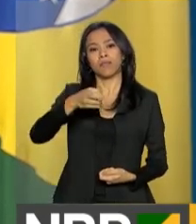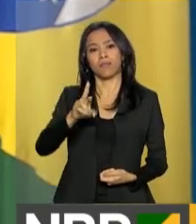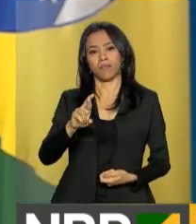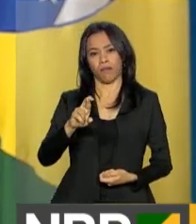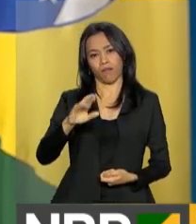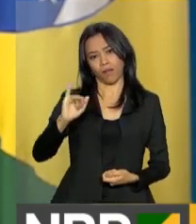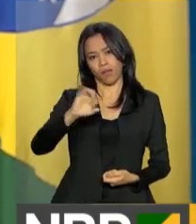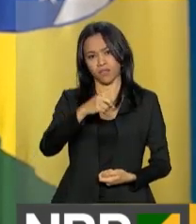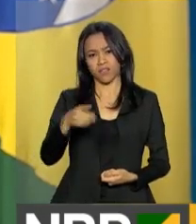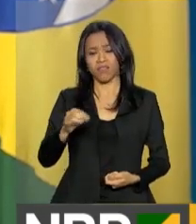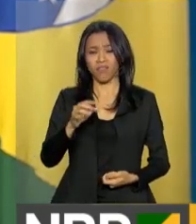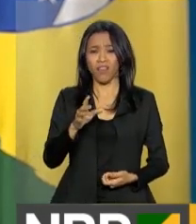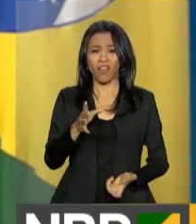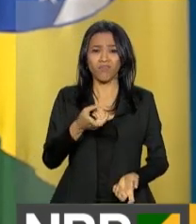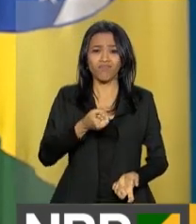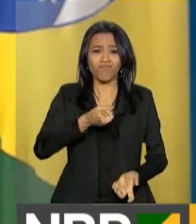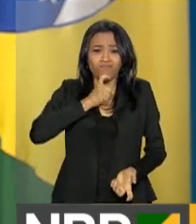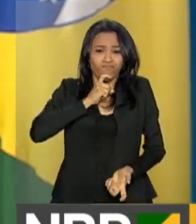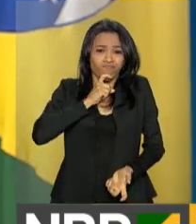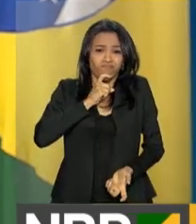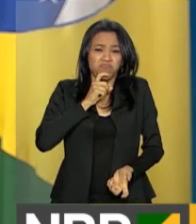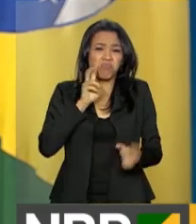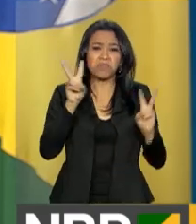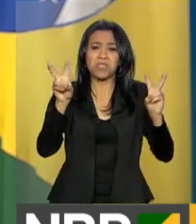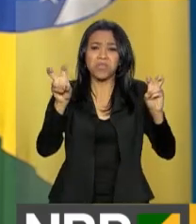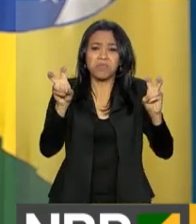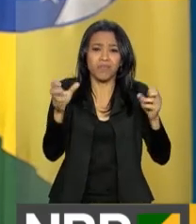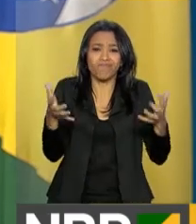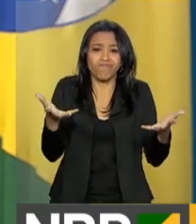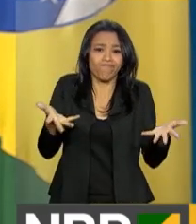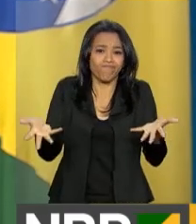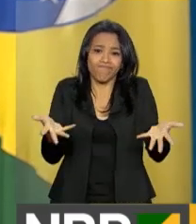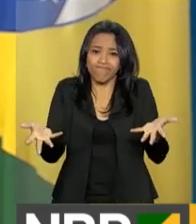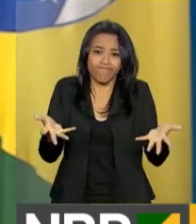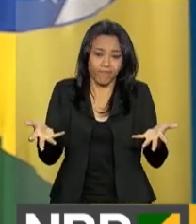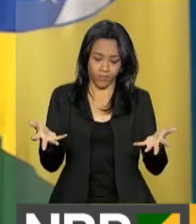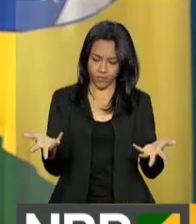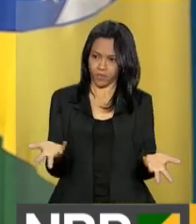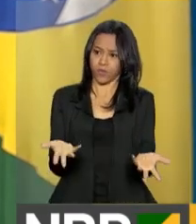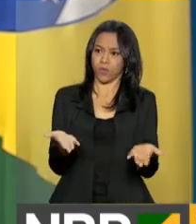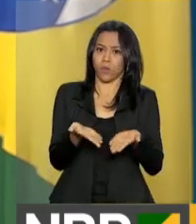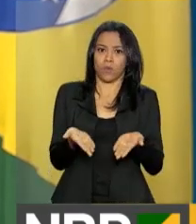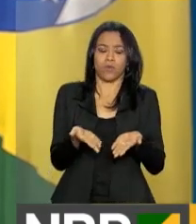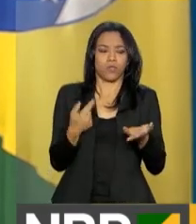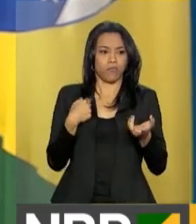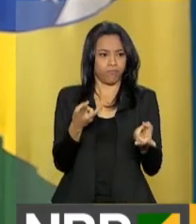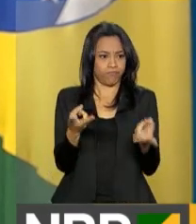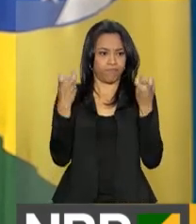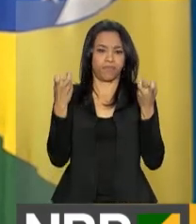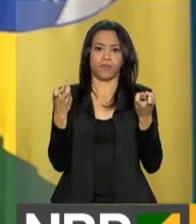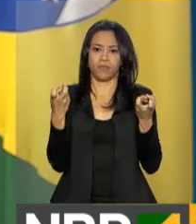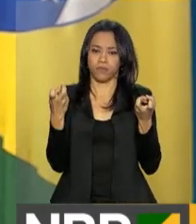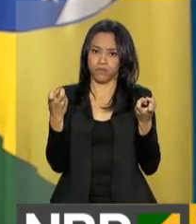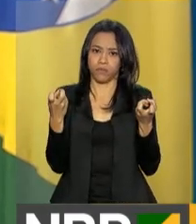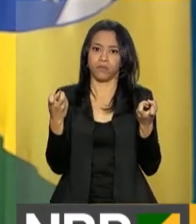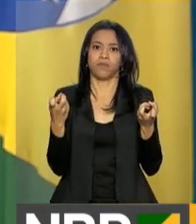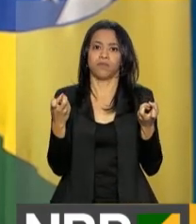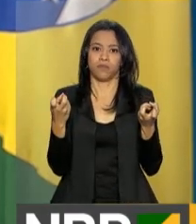não me pareceu e agora ficou verificado pelos